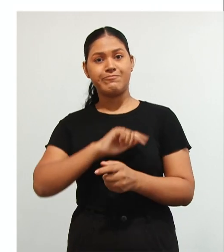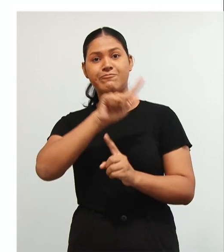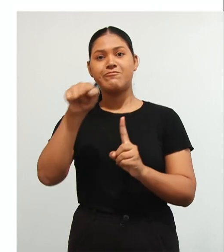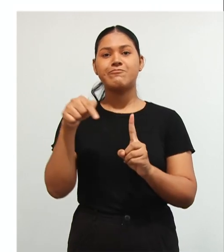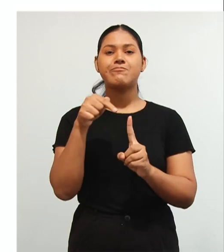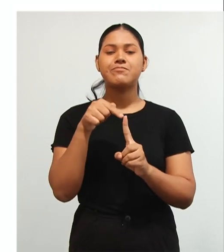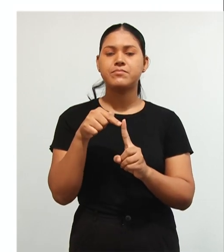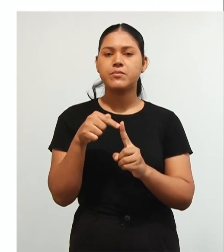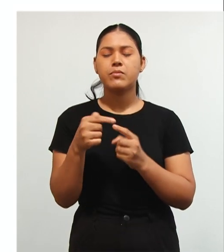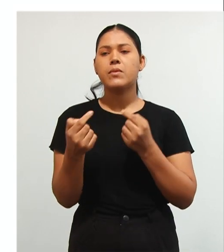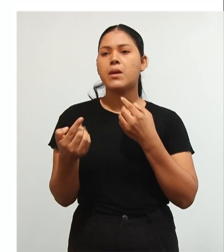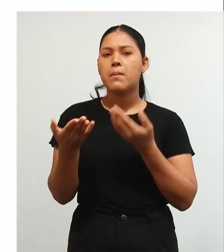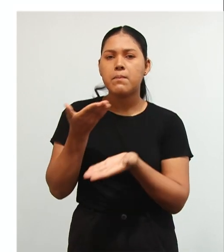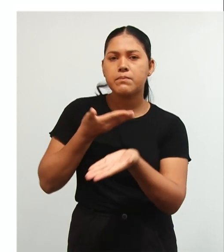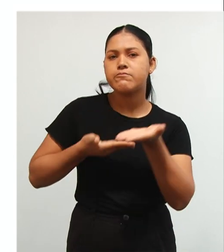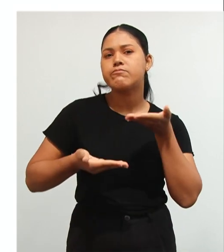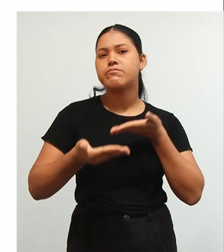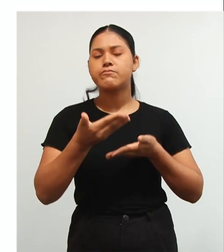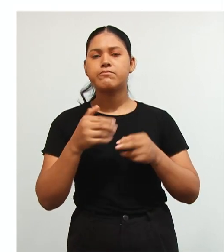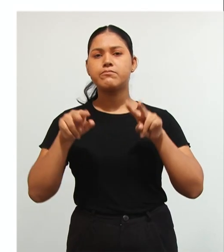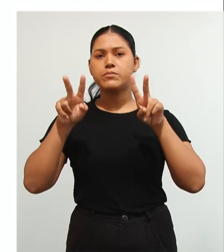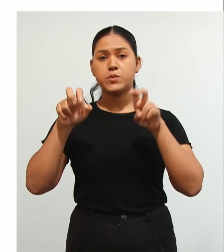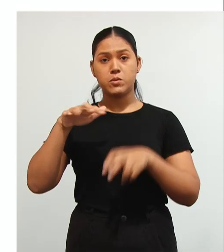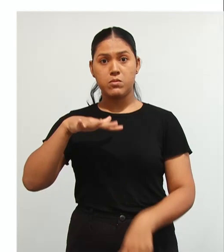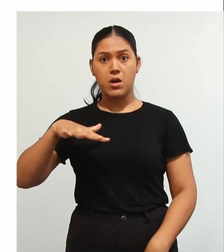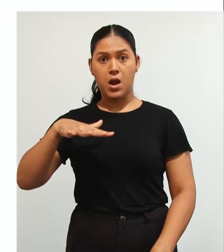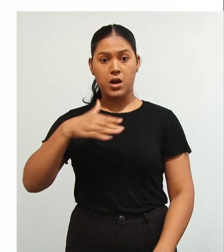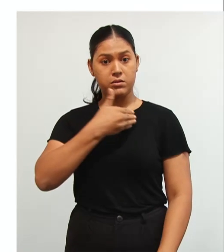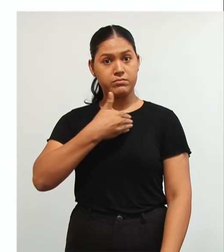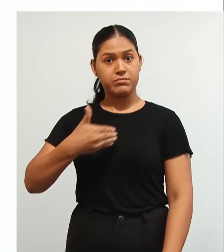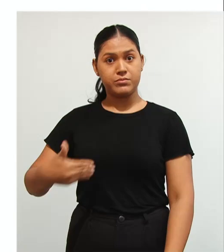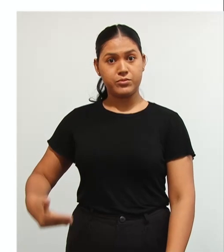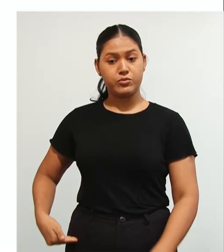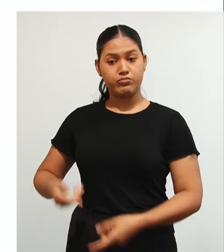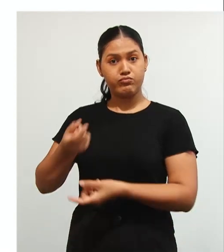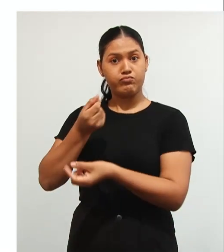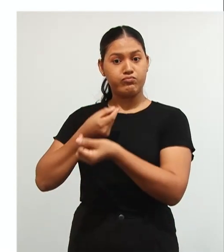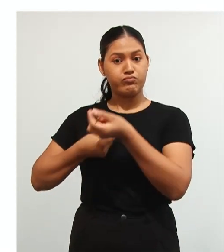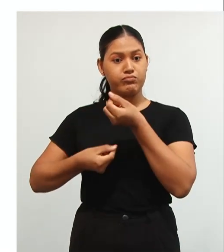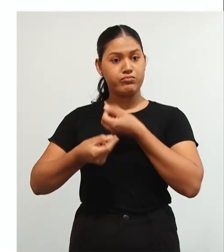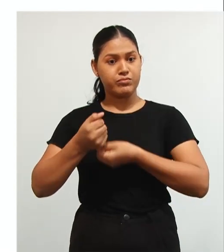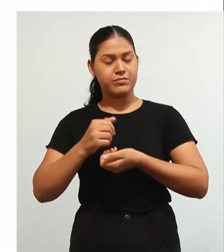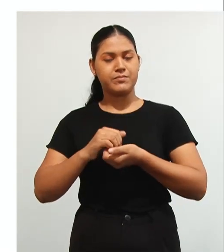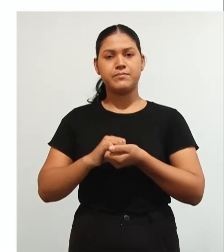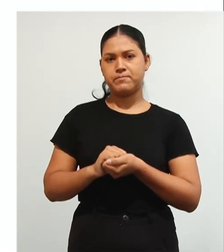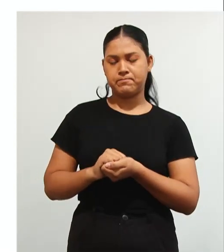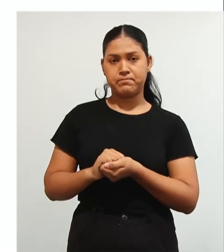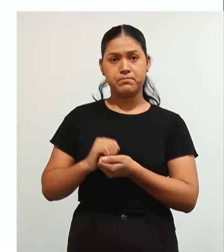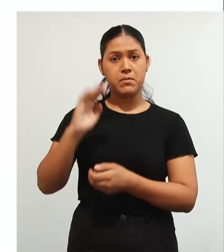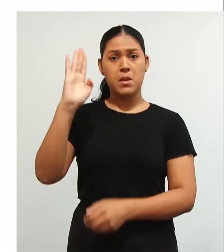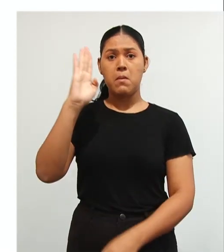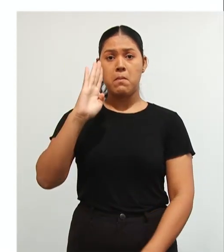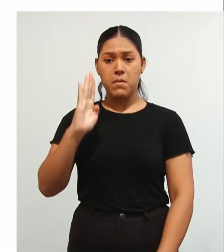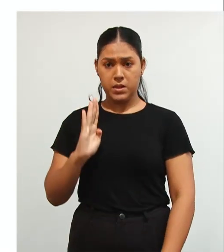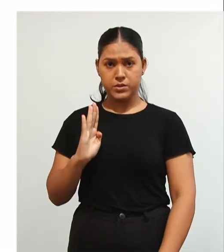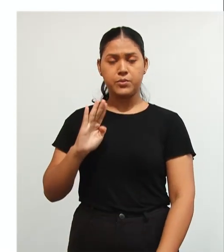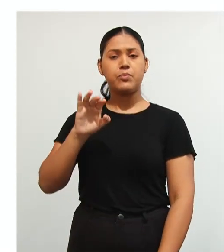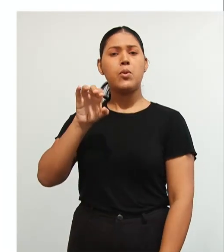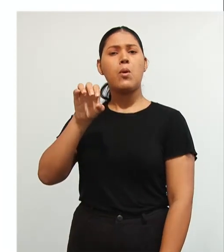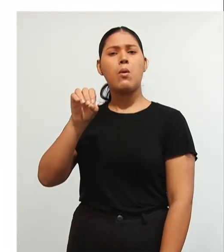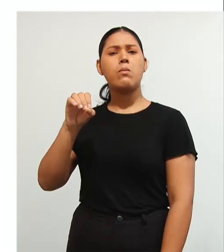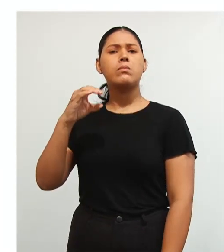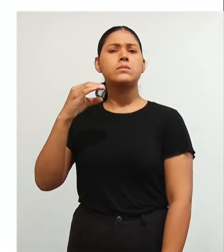setor público no desenvolvimento econômico. Vamos falar sobre o Brasil e a OCDE. A OCDE é a Organização